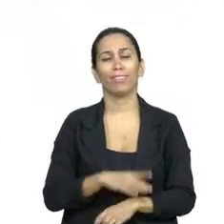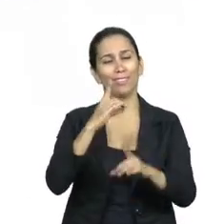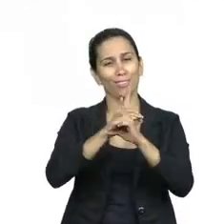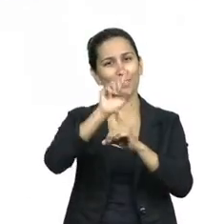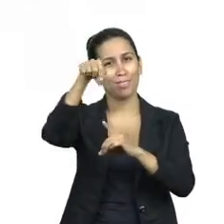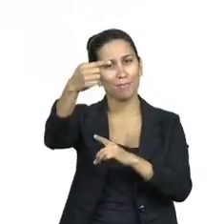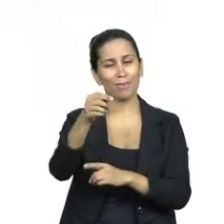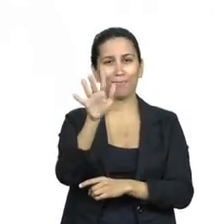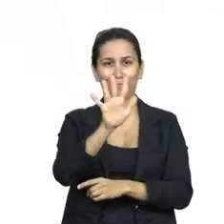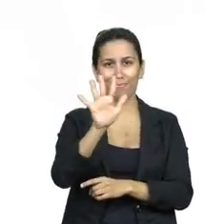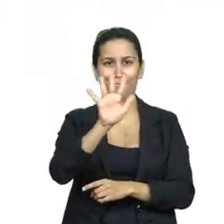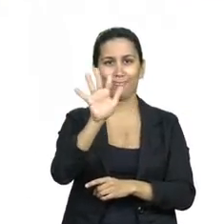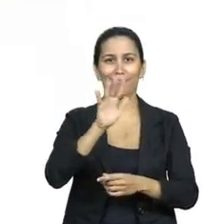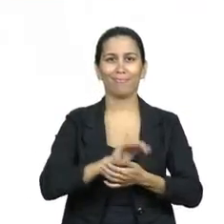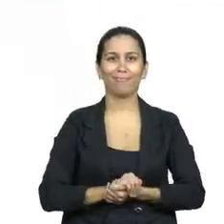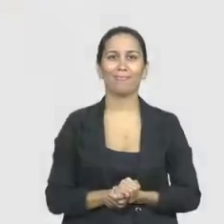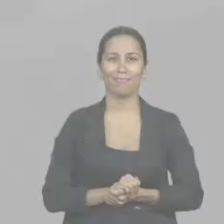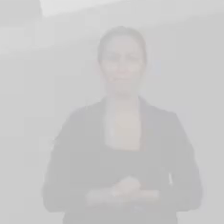próximo programa. Tchau!